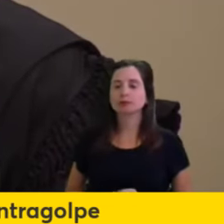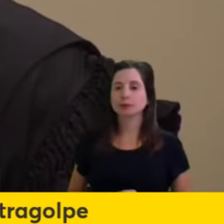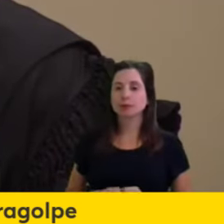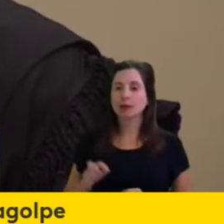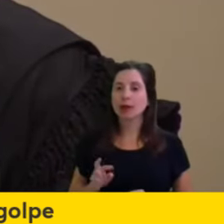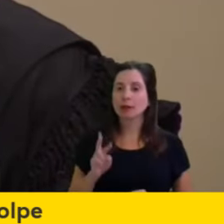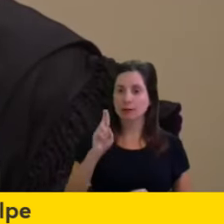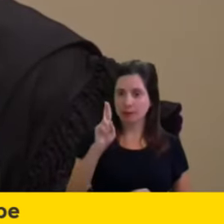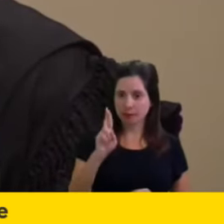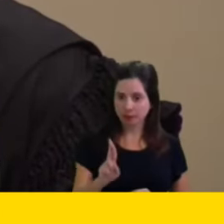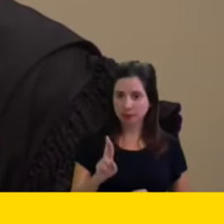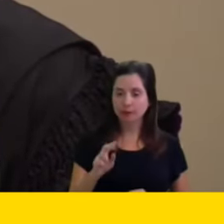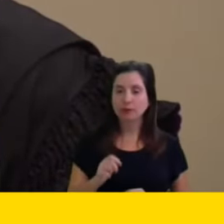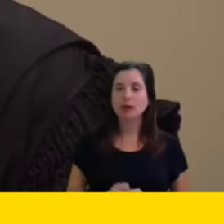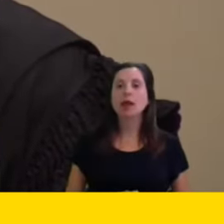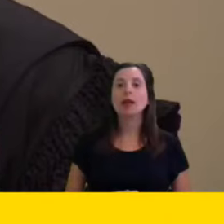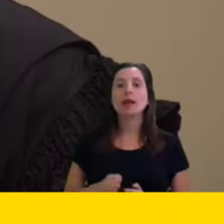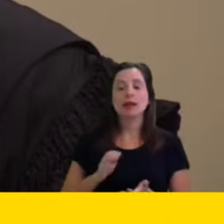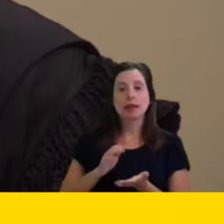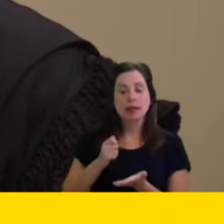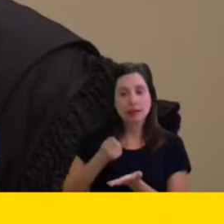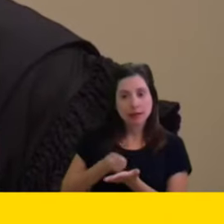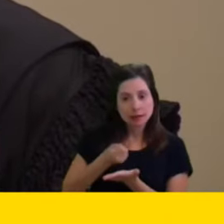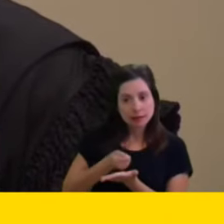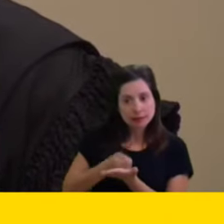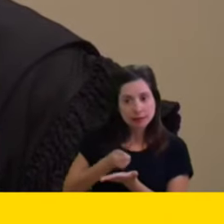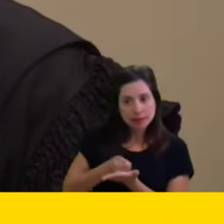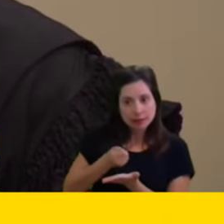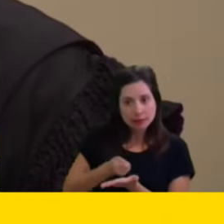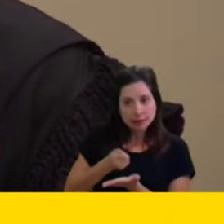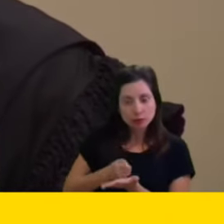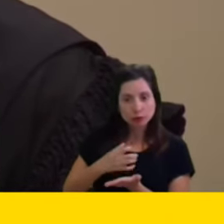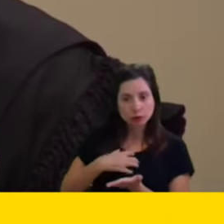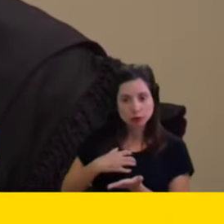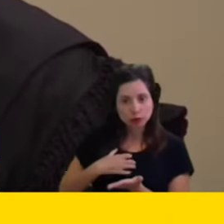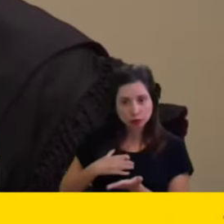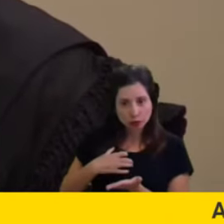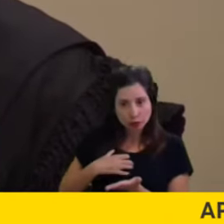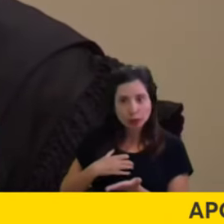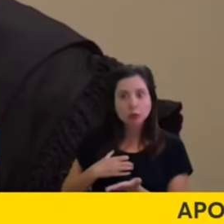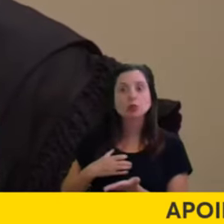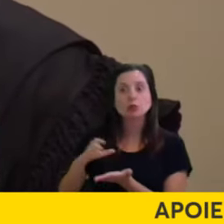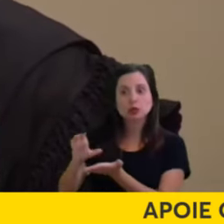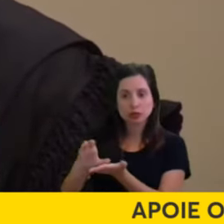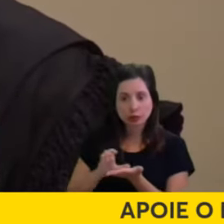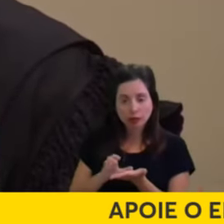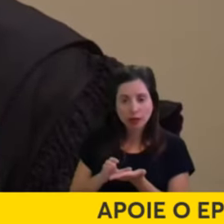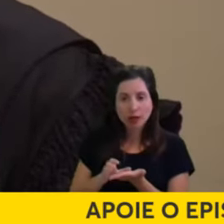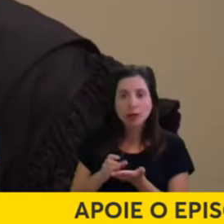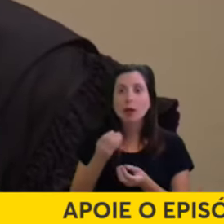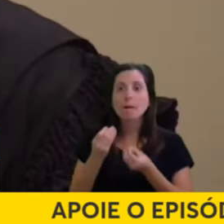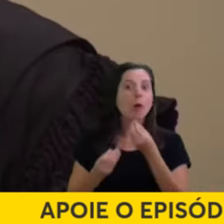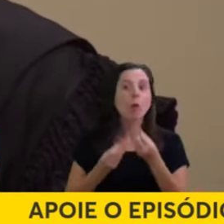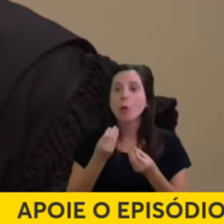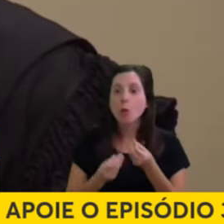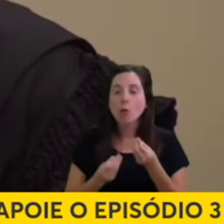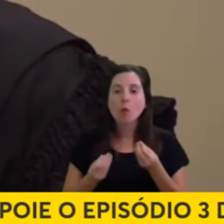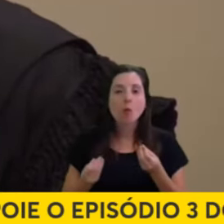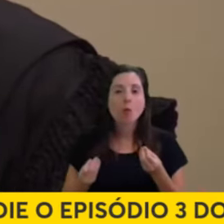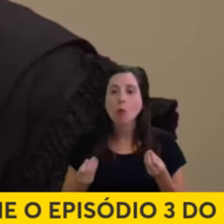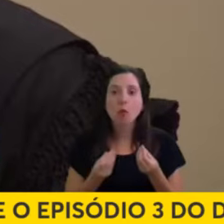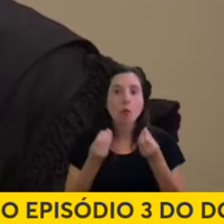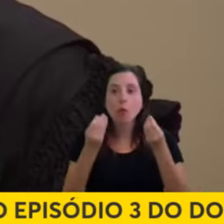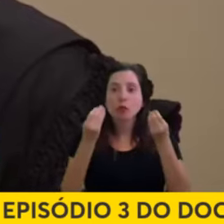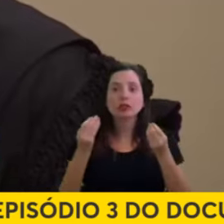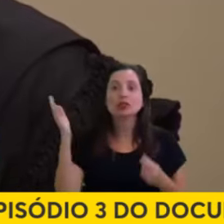dispositivo exige não apenas a ilegalidade na forma de arrecadação e gasto mas a ilegalidade qualificada marcada pela mafé do